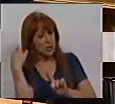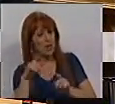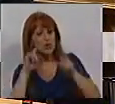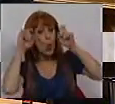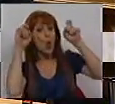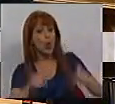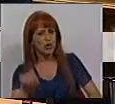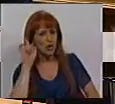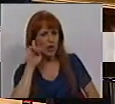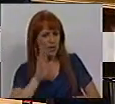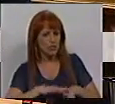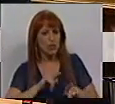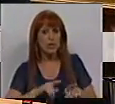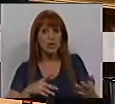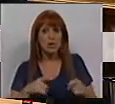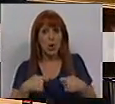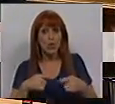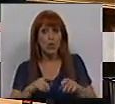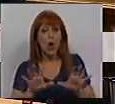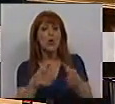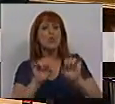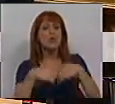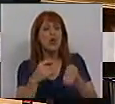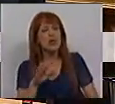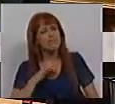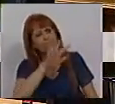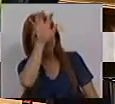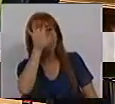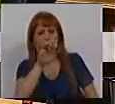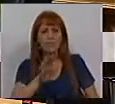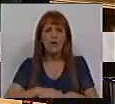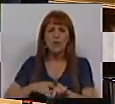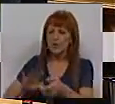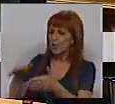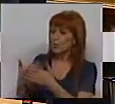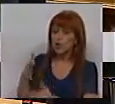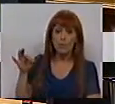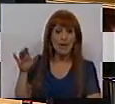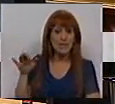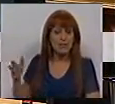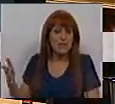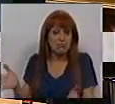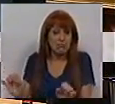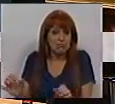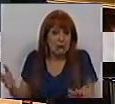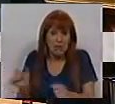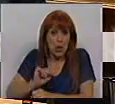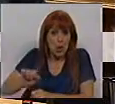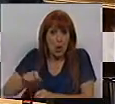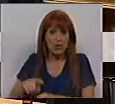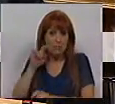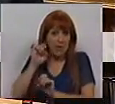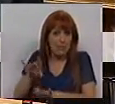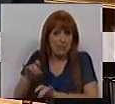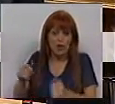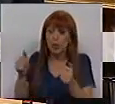controle de qualidade. Relativamente aos clubes sociais, teremos algumas reservas. Relativamente à proposta do PCP, nada contra a